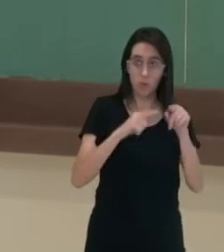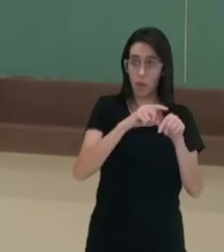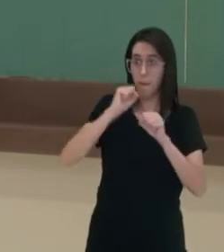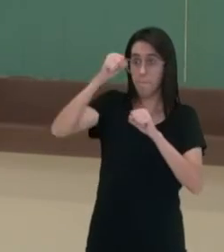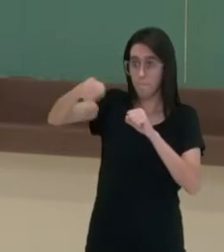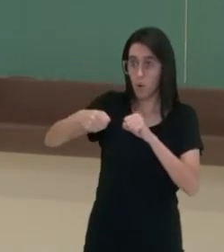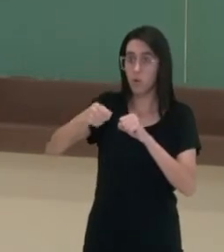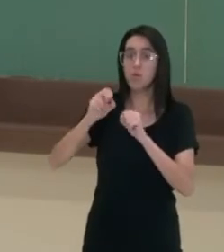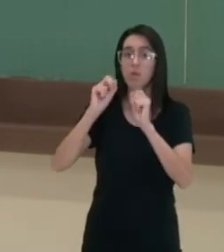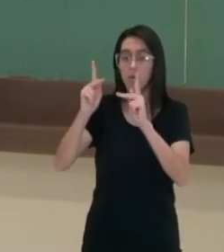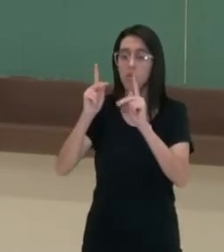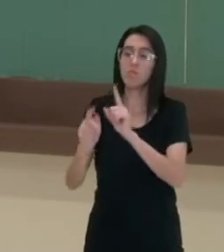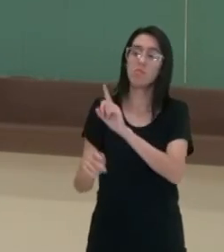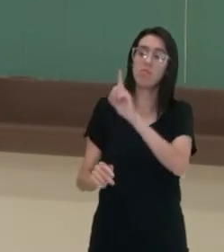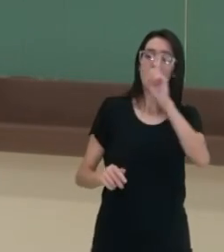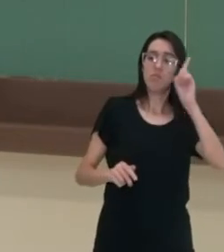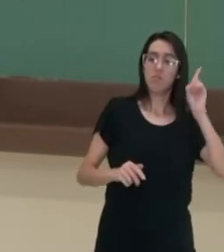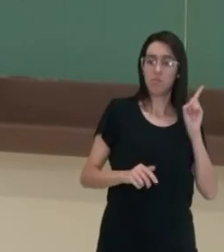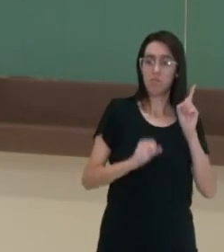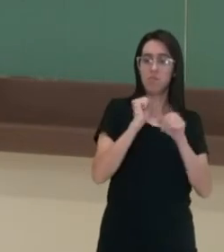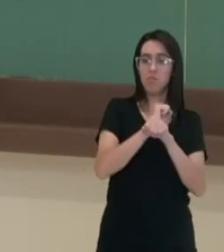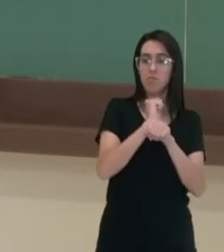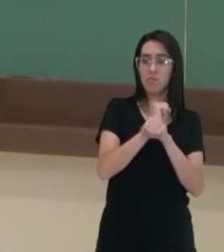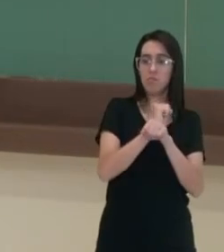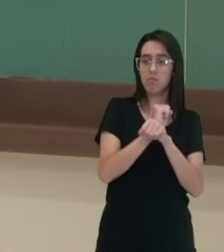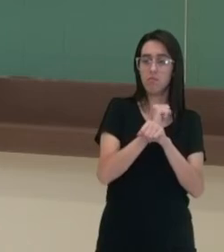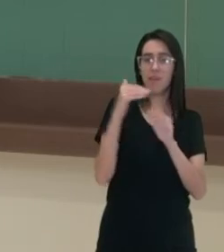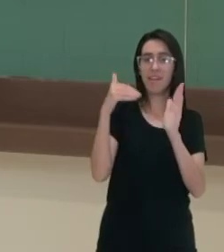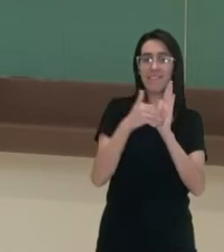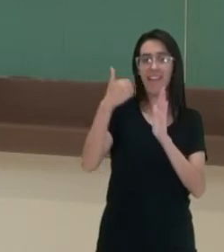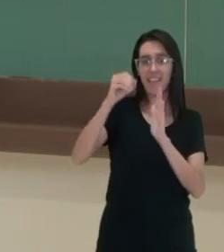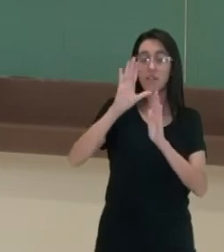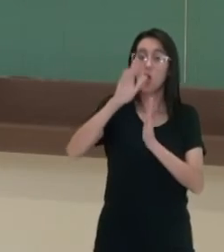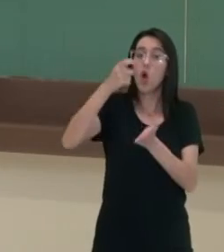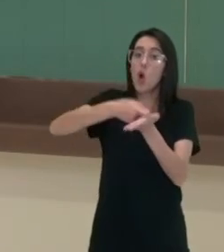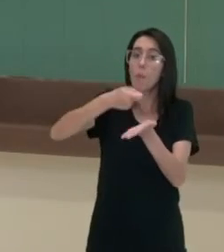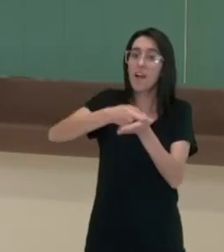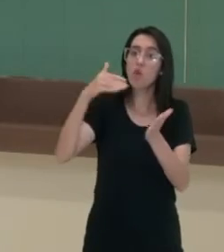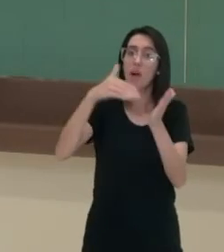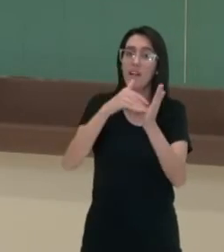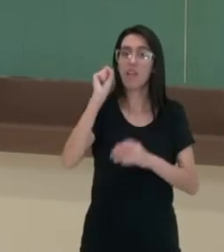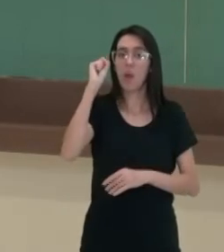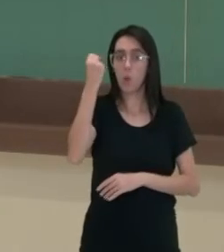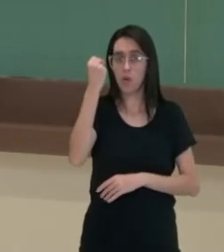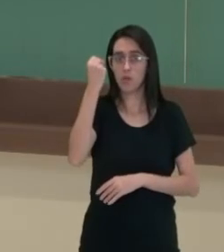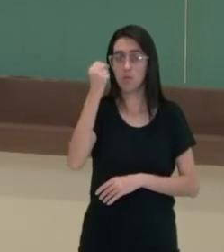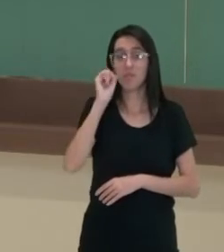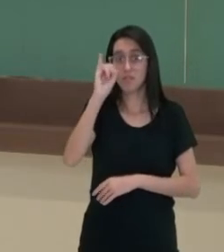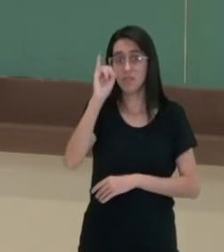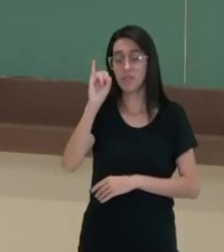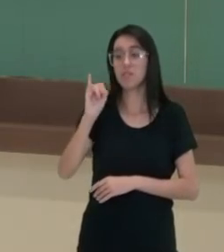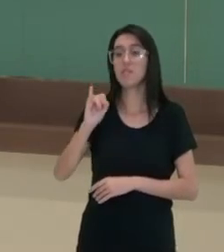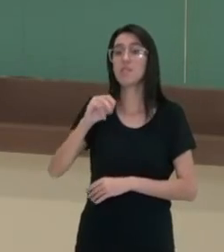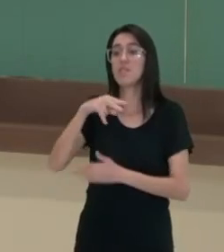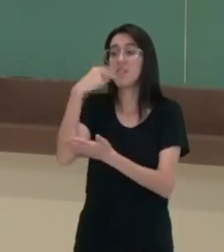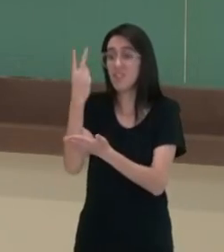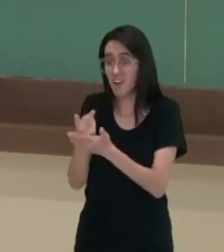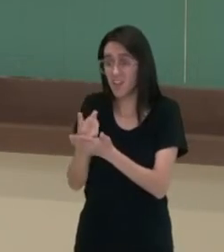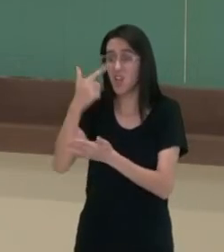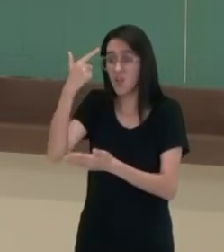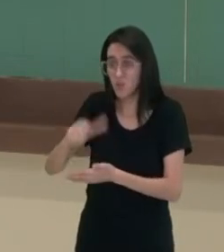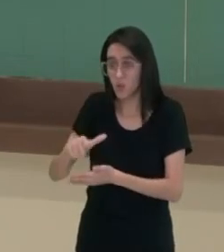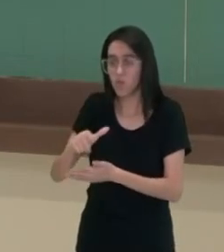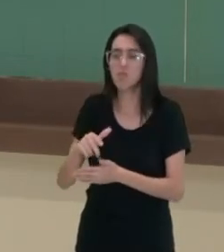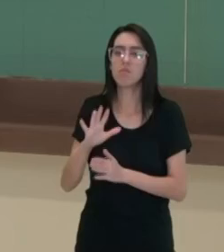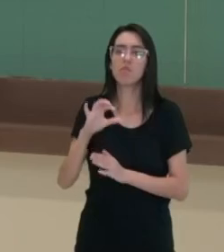se afastar para abrir contagem. É obrigatório contar até 8 e se chegar a cair novamente, ele vai